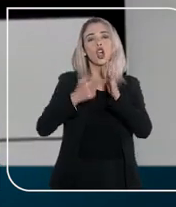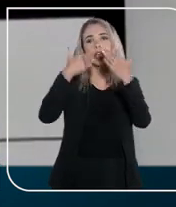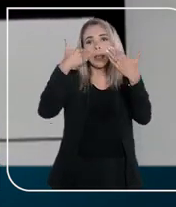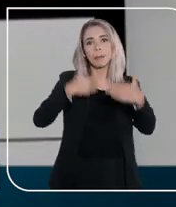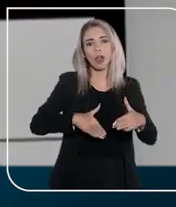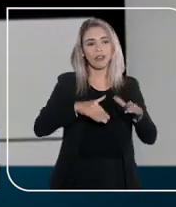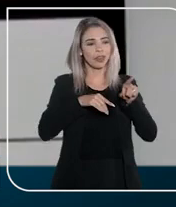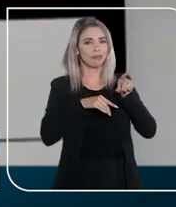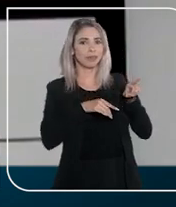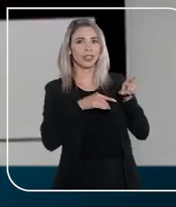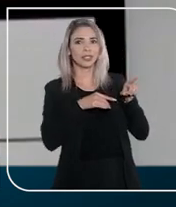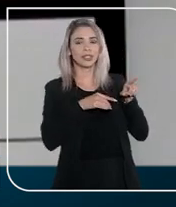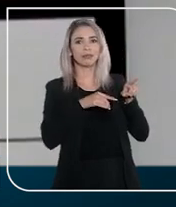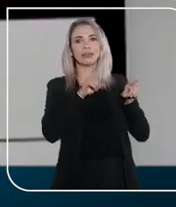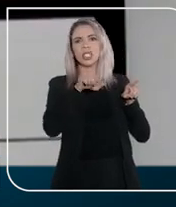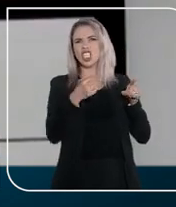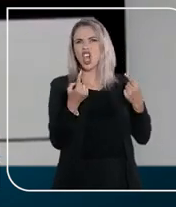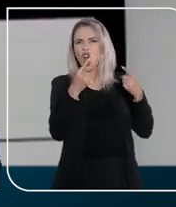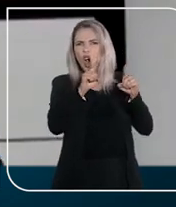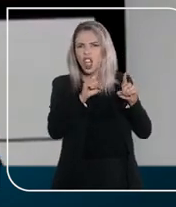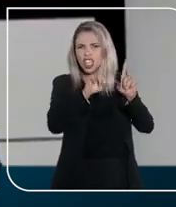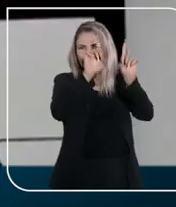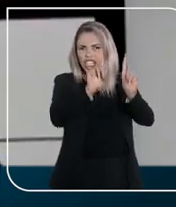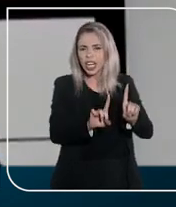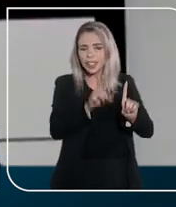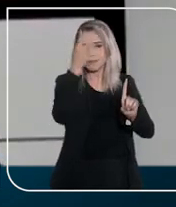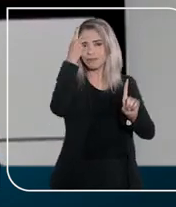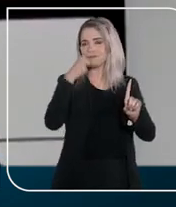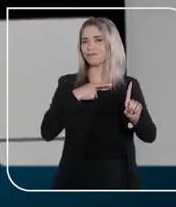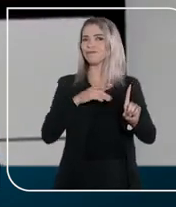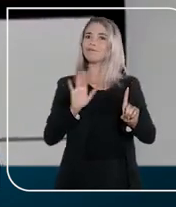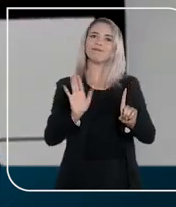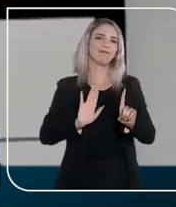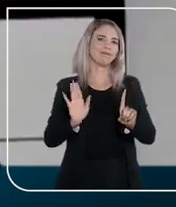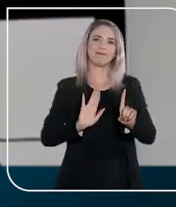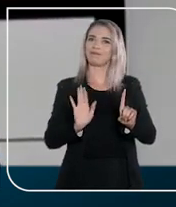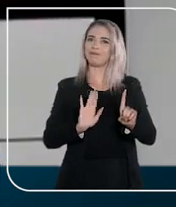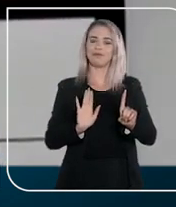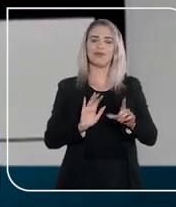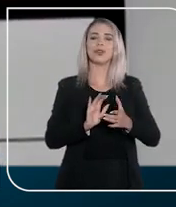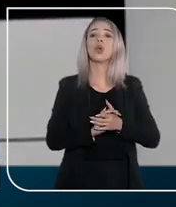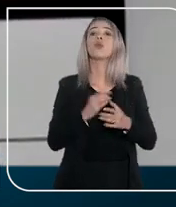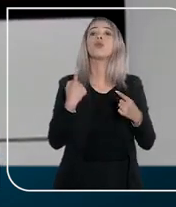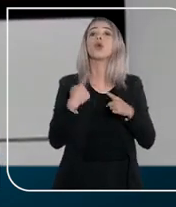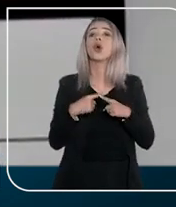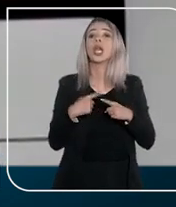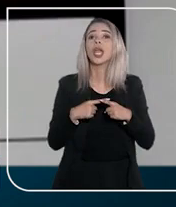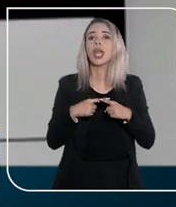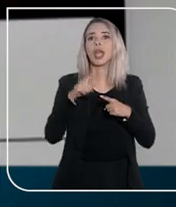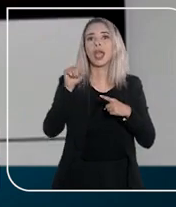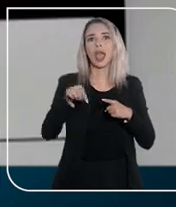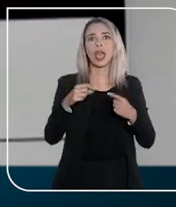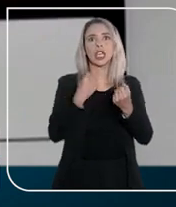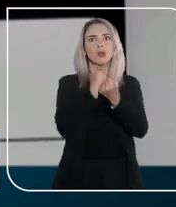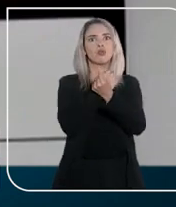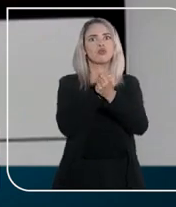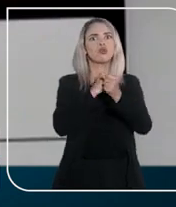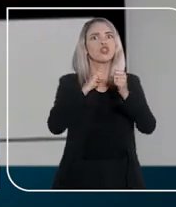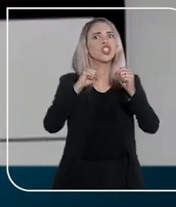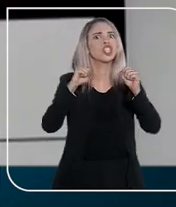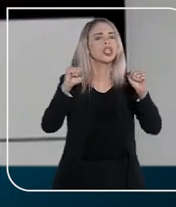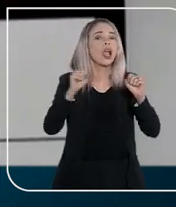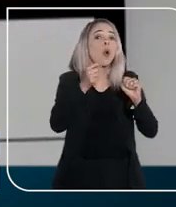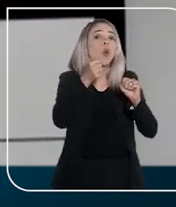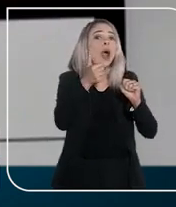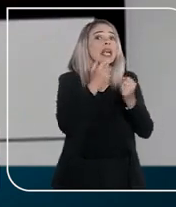objetiva. Isso viola o meu direito de alguma forma? Não. Por quê? porque é quase impossível, não vamos dizer